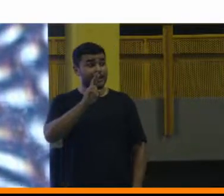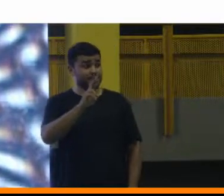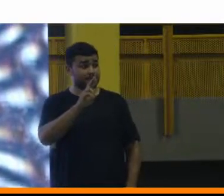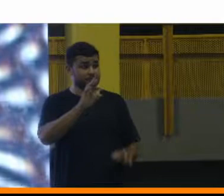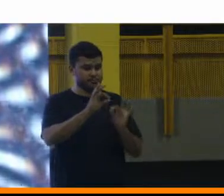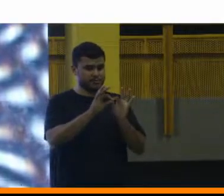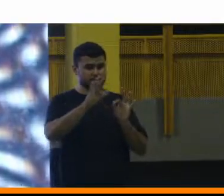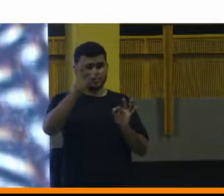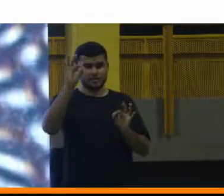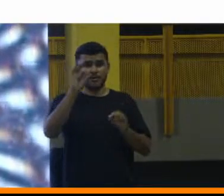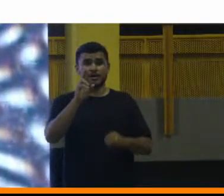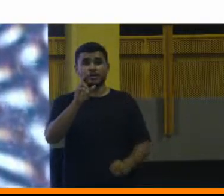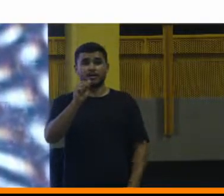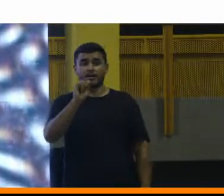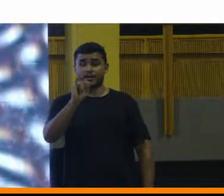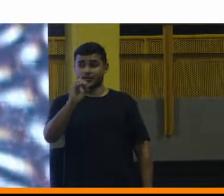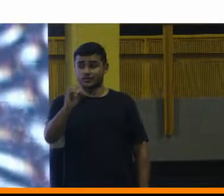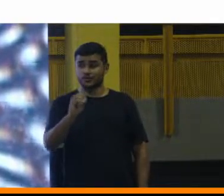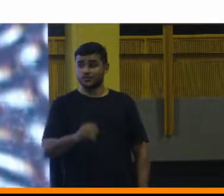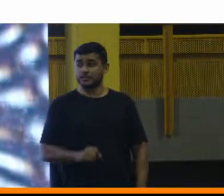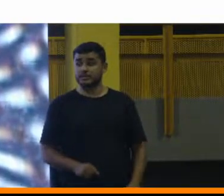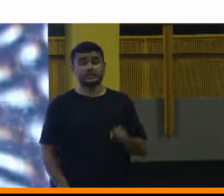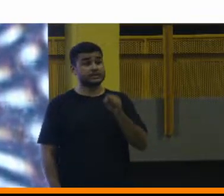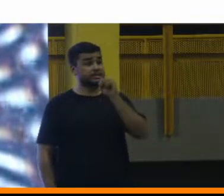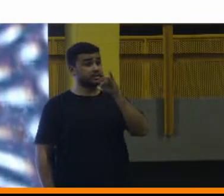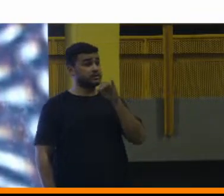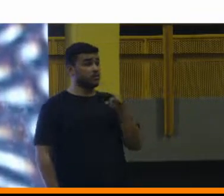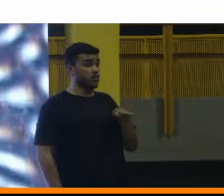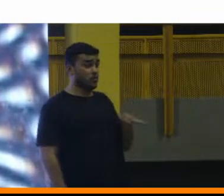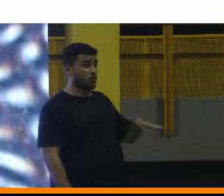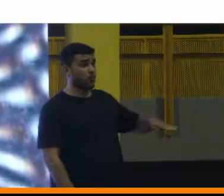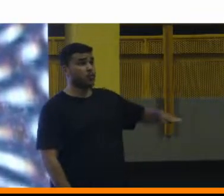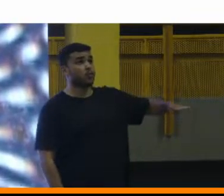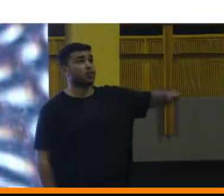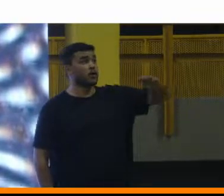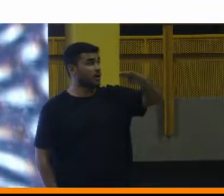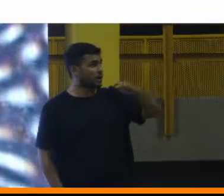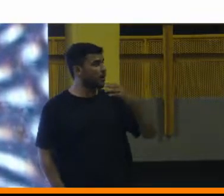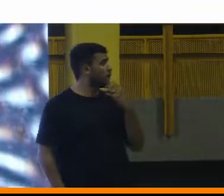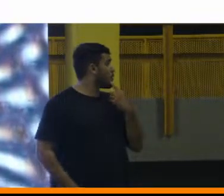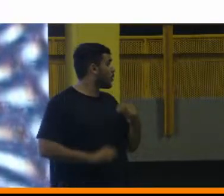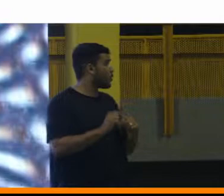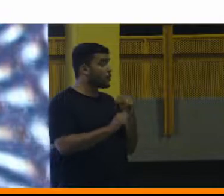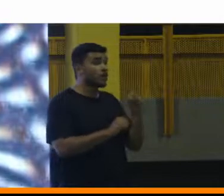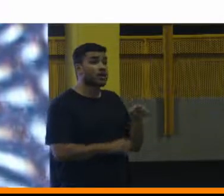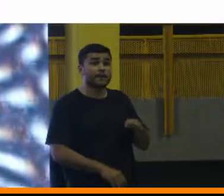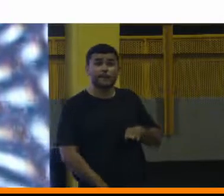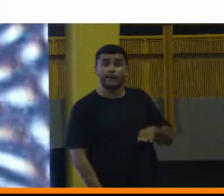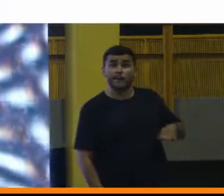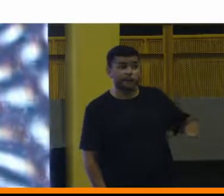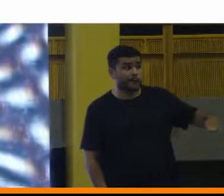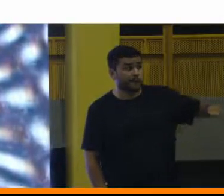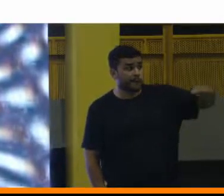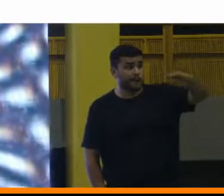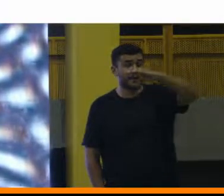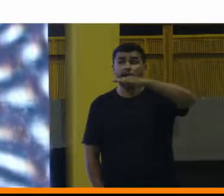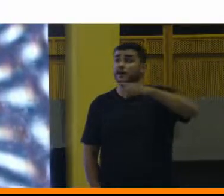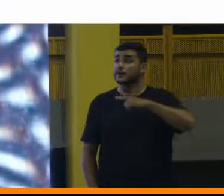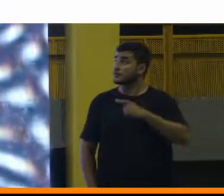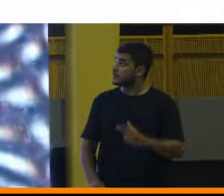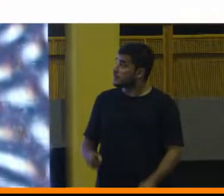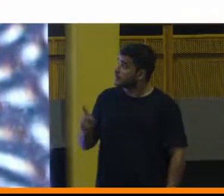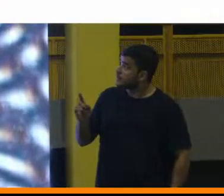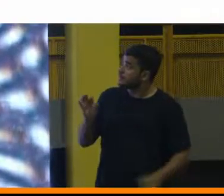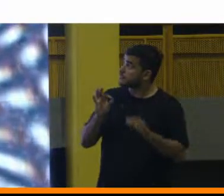Se você for pela parte de fora, por aqui, ó, parte de fora da curva, tem um raio